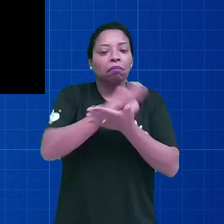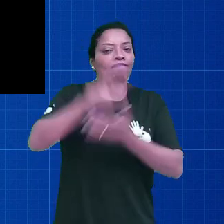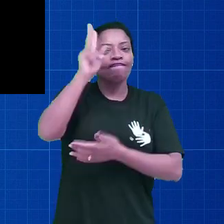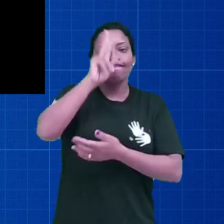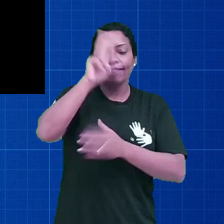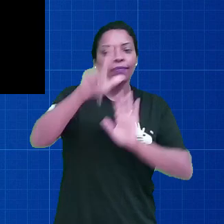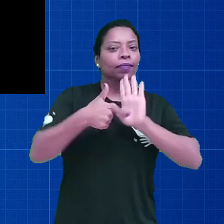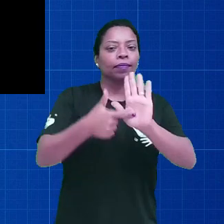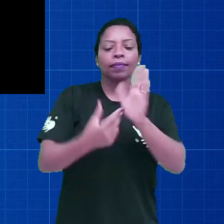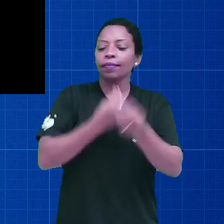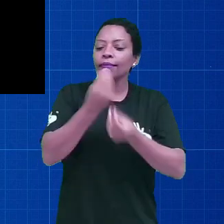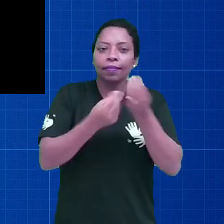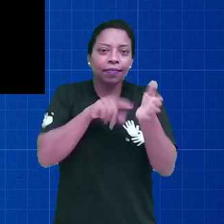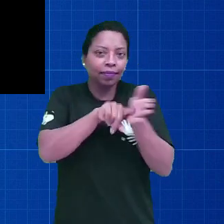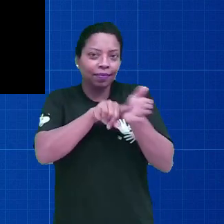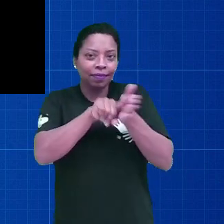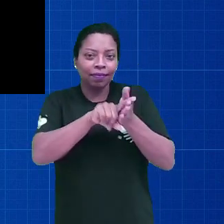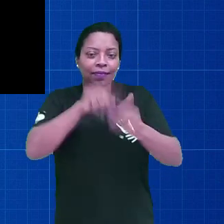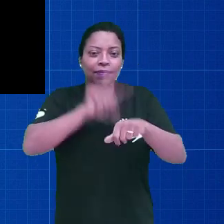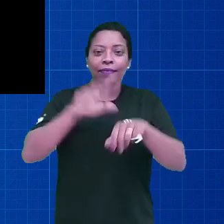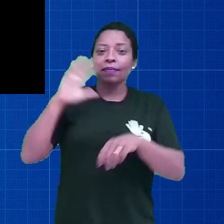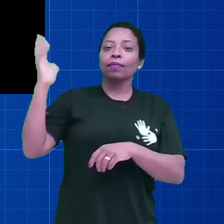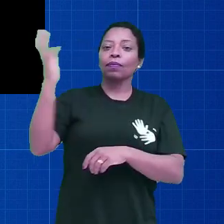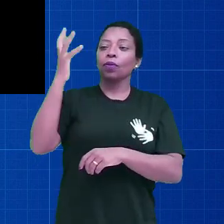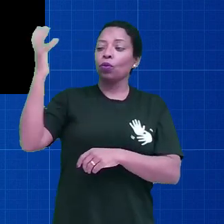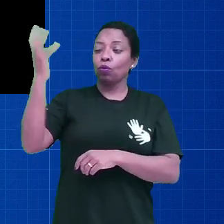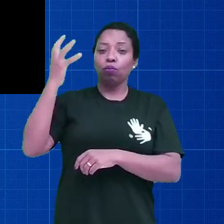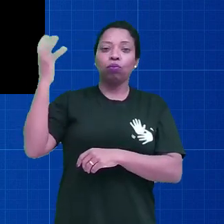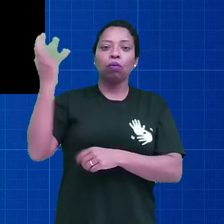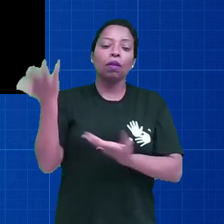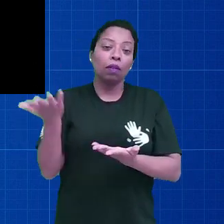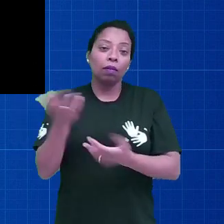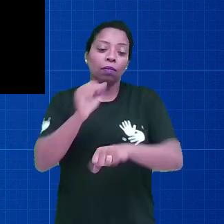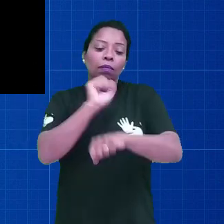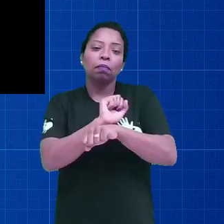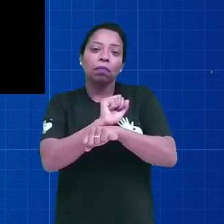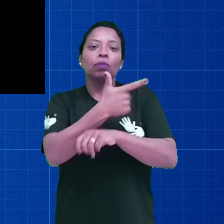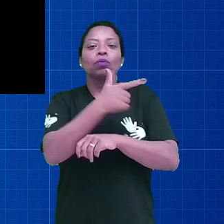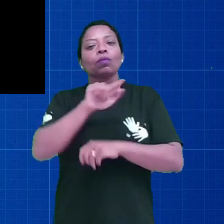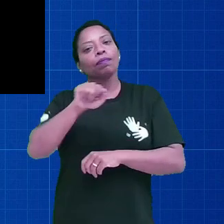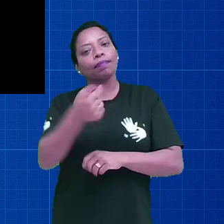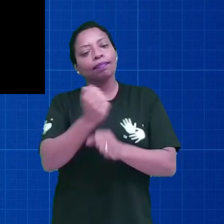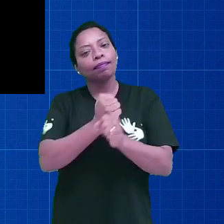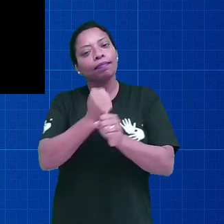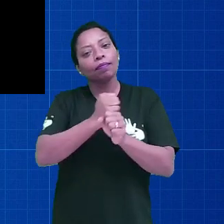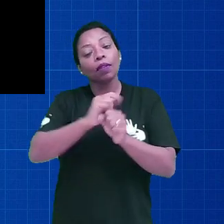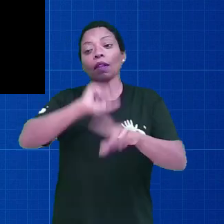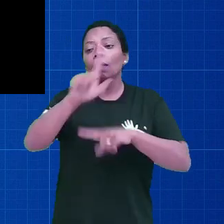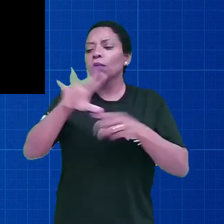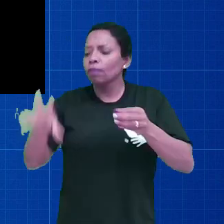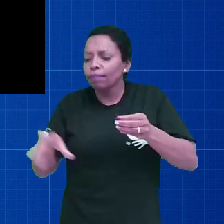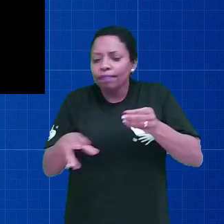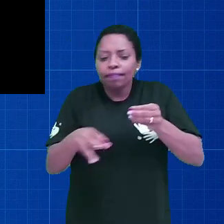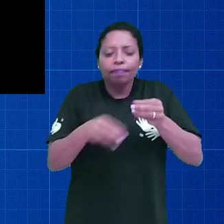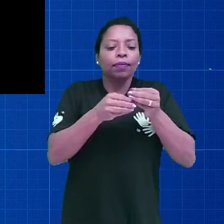cenário propício para pesquisa. Então, ela estagnou por 2.000 anos e somente foi retomada lá por volta